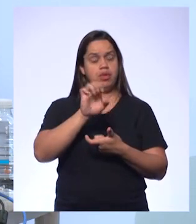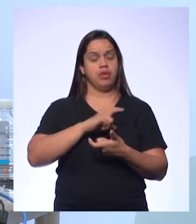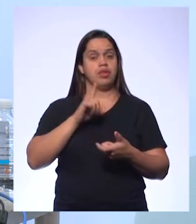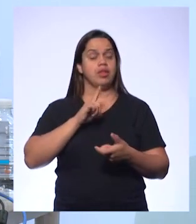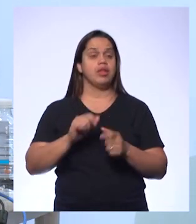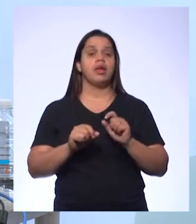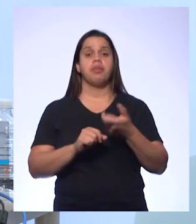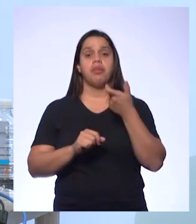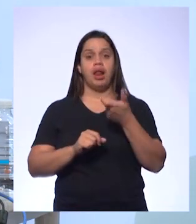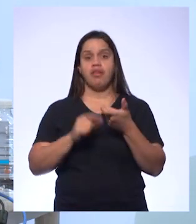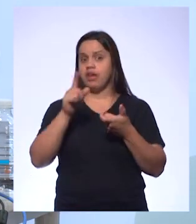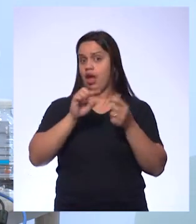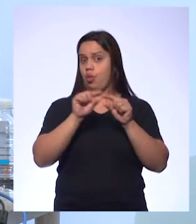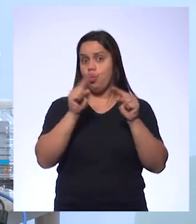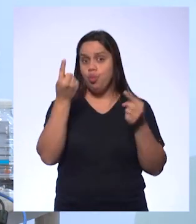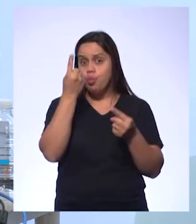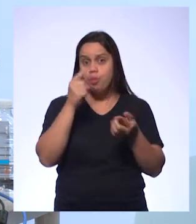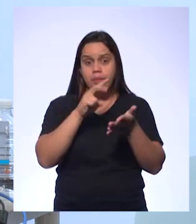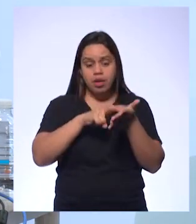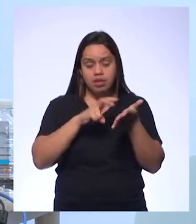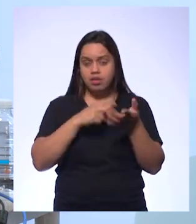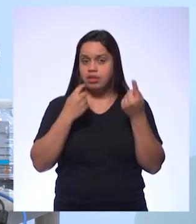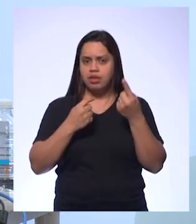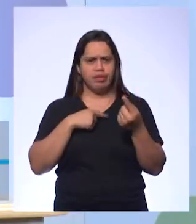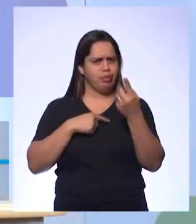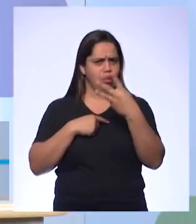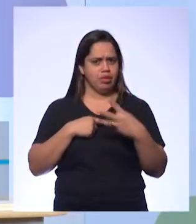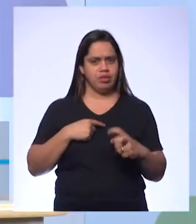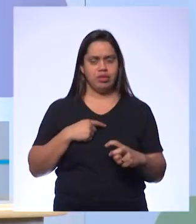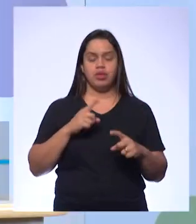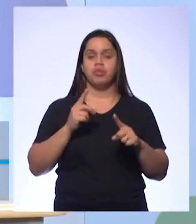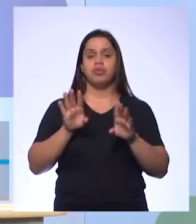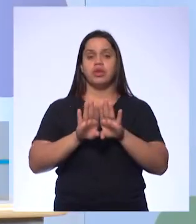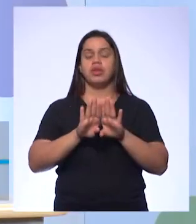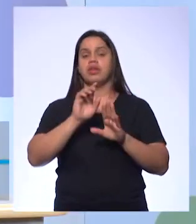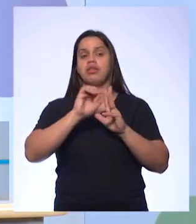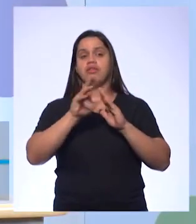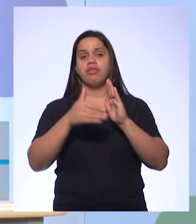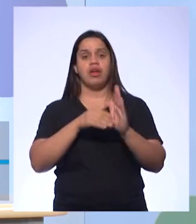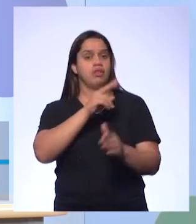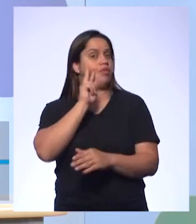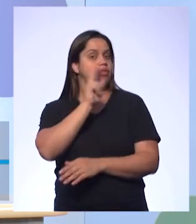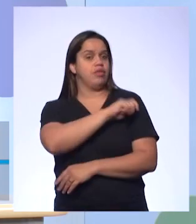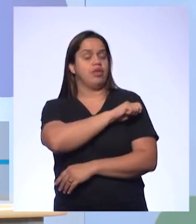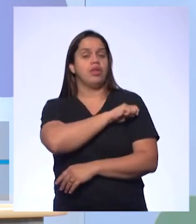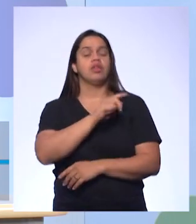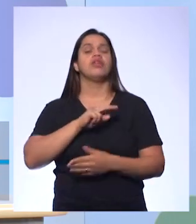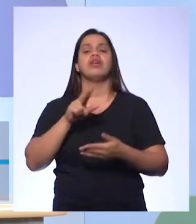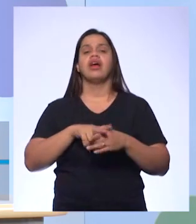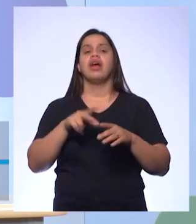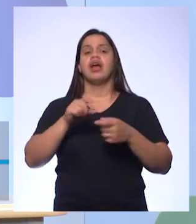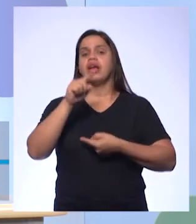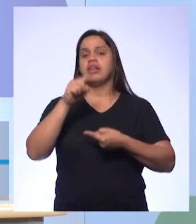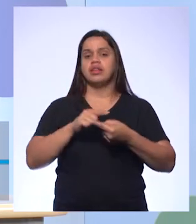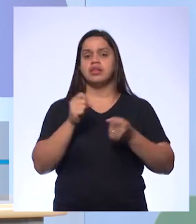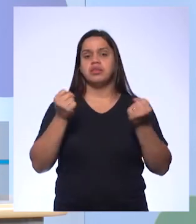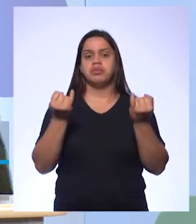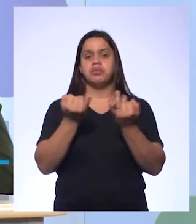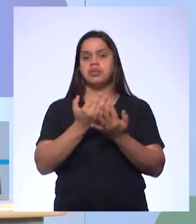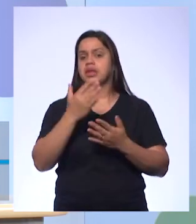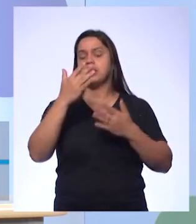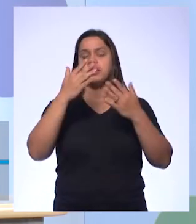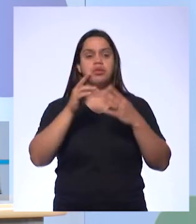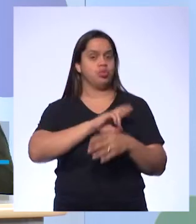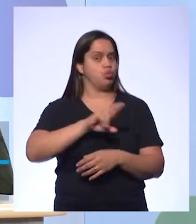uma linha também, tem palavras que são 4, 5. Isso porque vários pontuaram aqui, colocam definição em poucas linhas, pequenininho, um texto